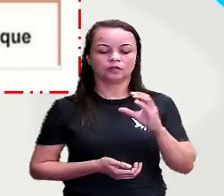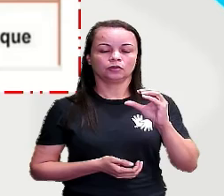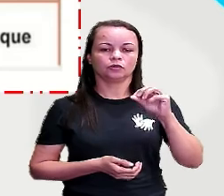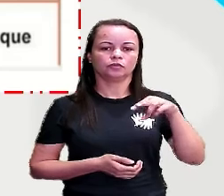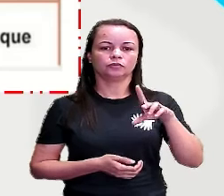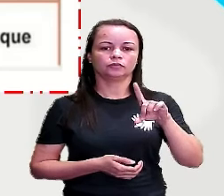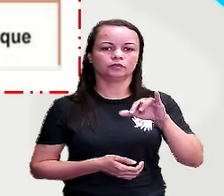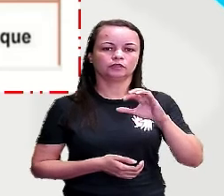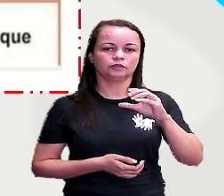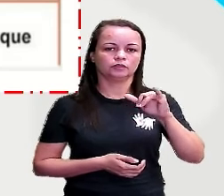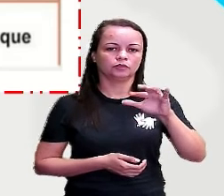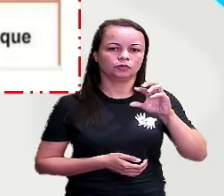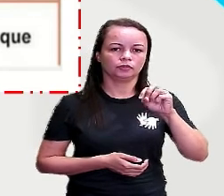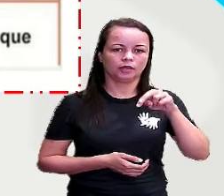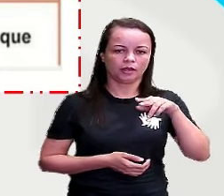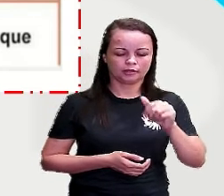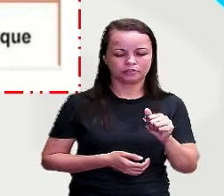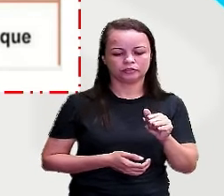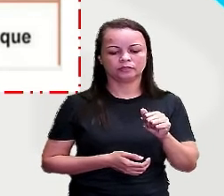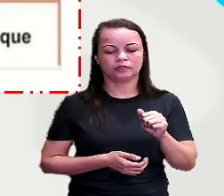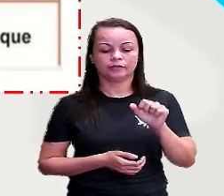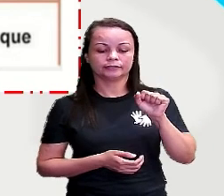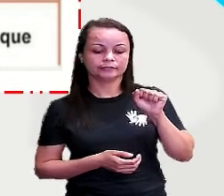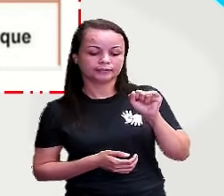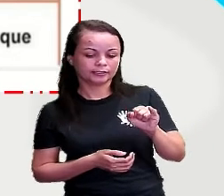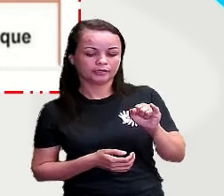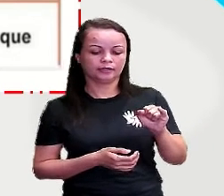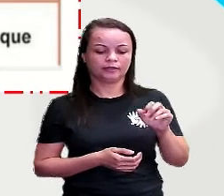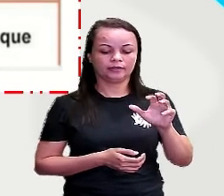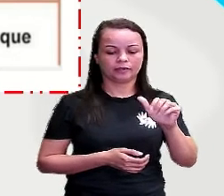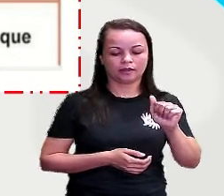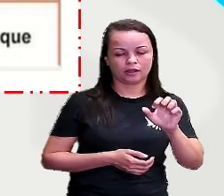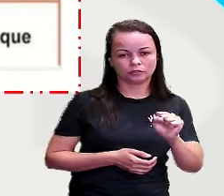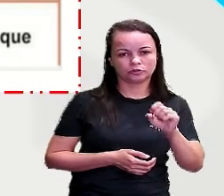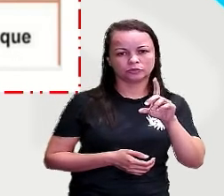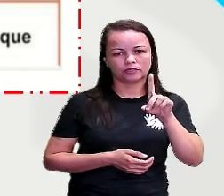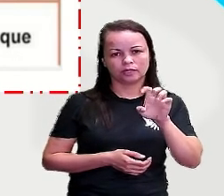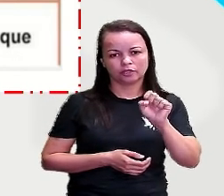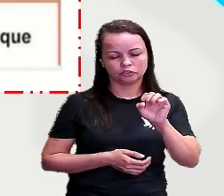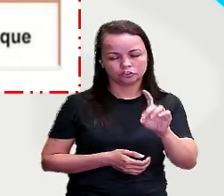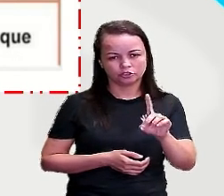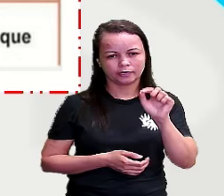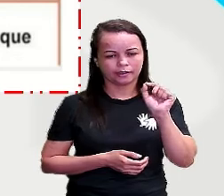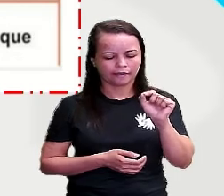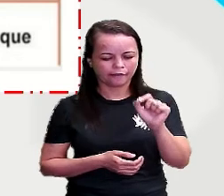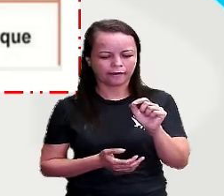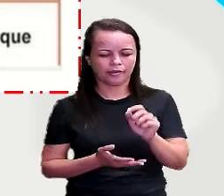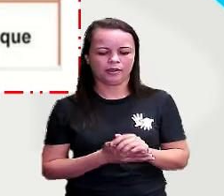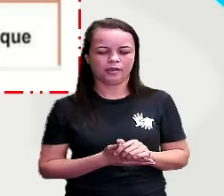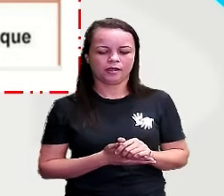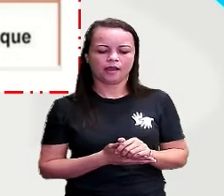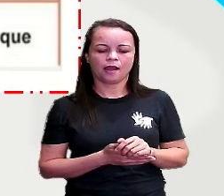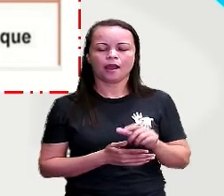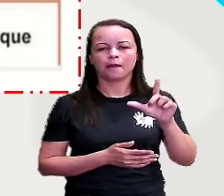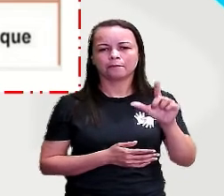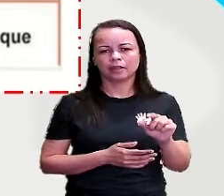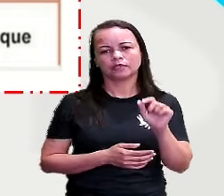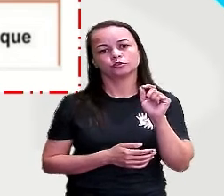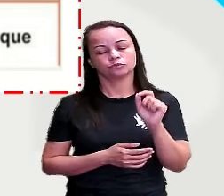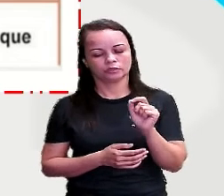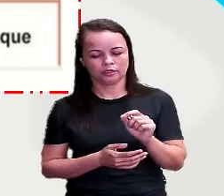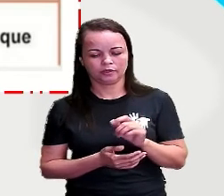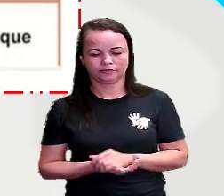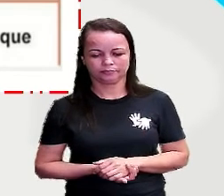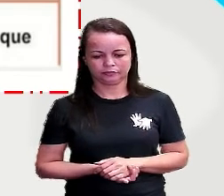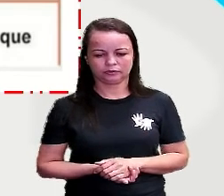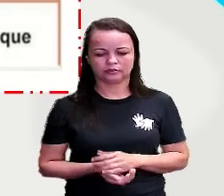ó. Se, caso, desde que, a menos que, são condições, né? A ideia de condição. Lembra que eu falei? Sempre